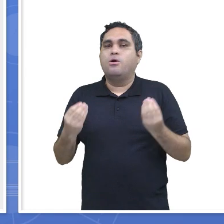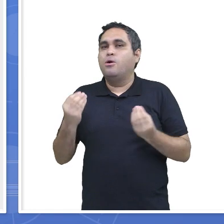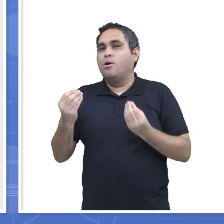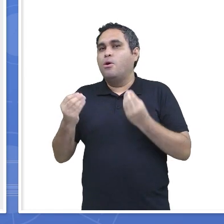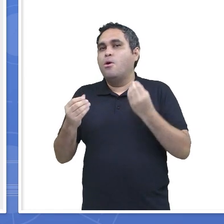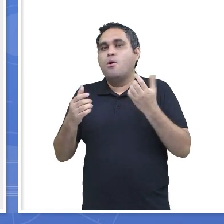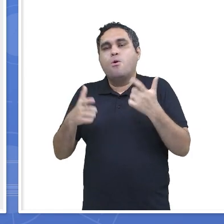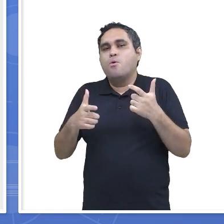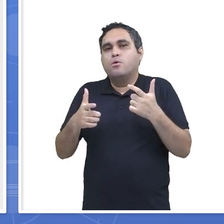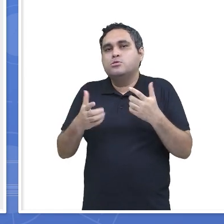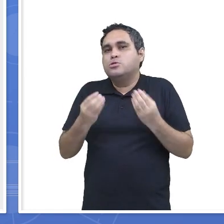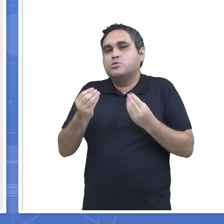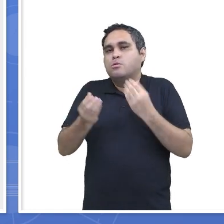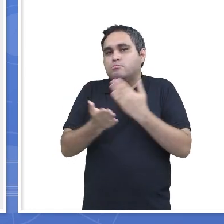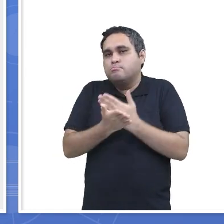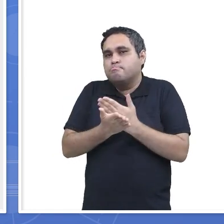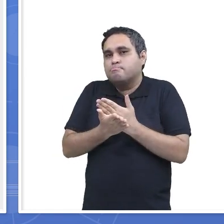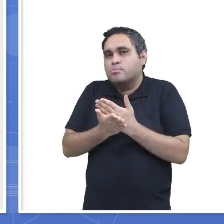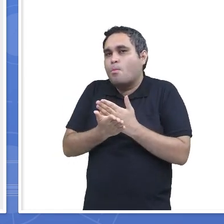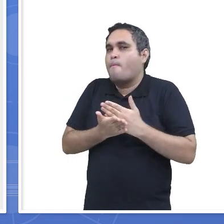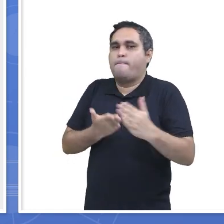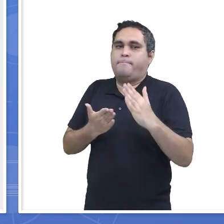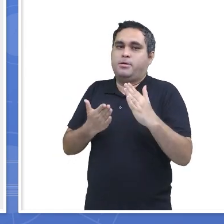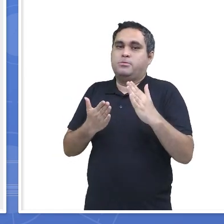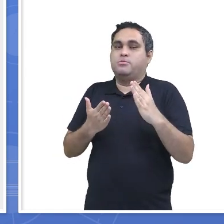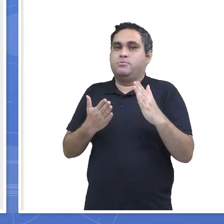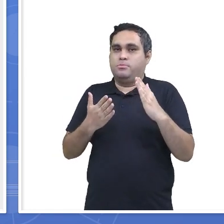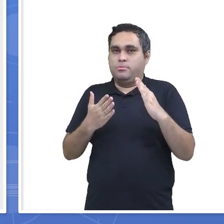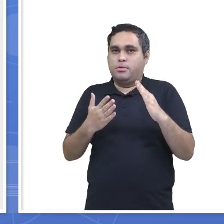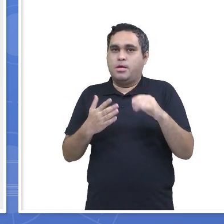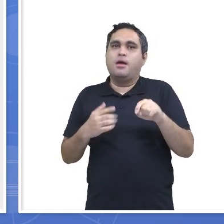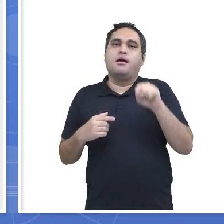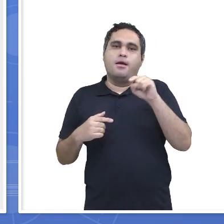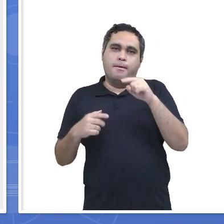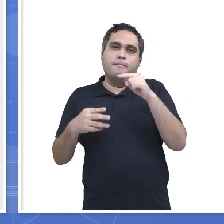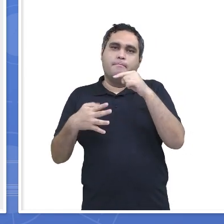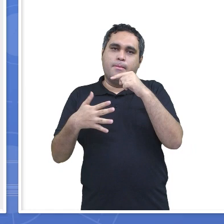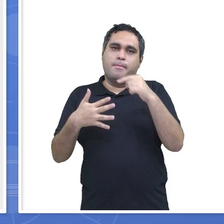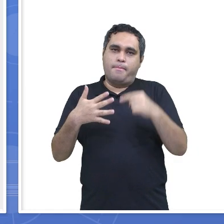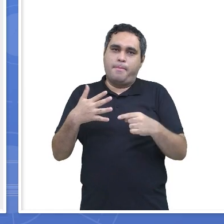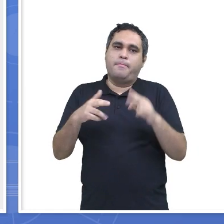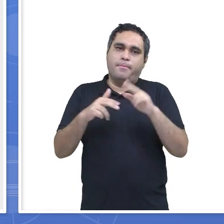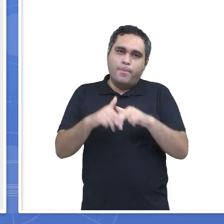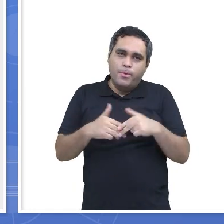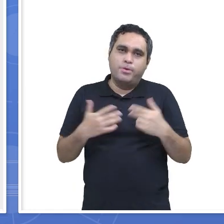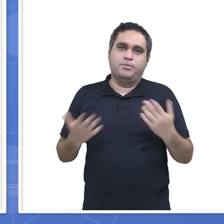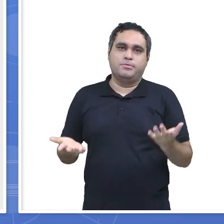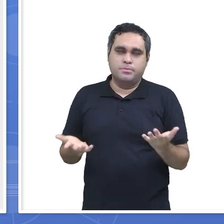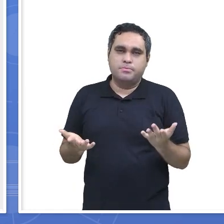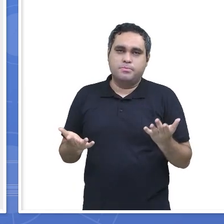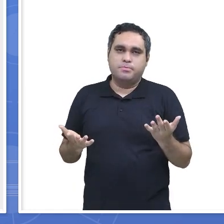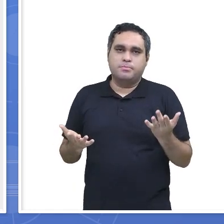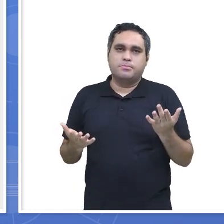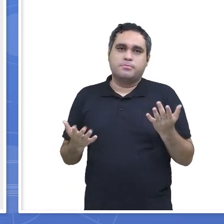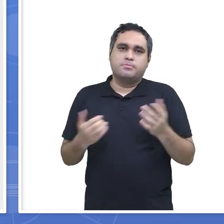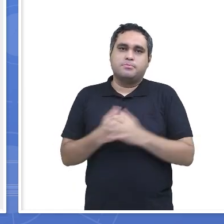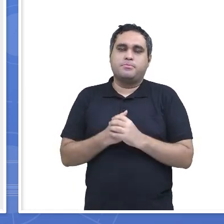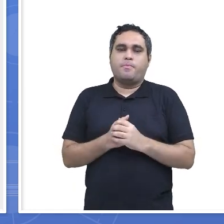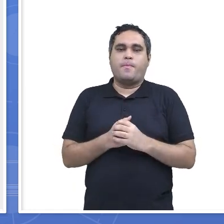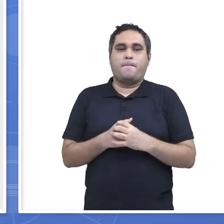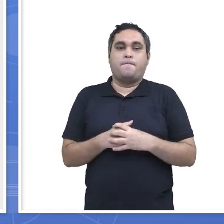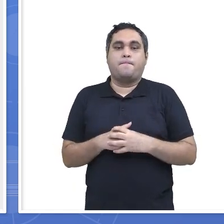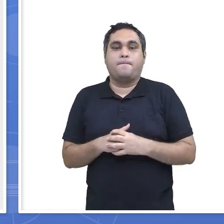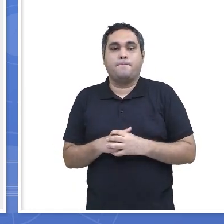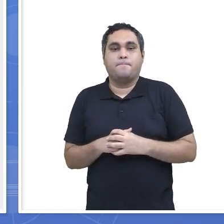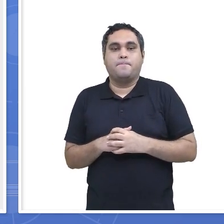né? Então, os teóricos, eles vão nos dizer onde nasceu e como nasceu.